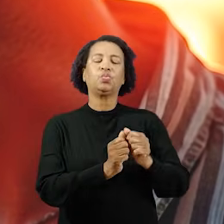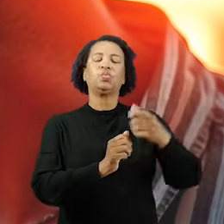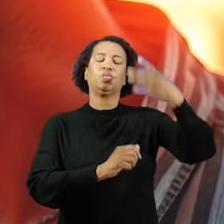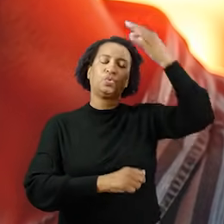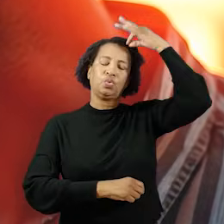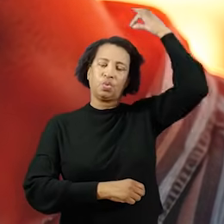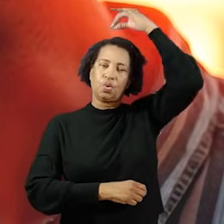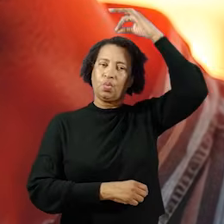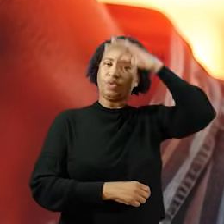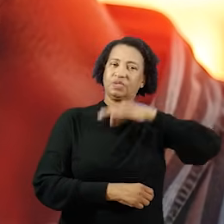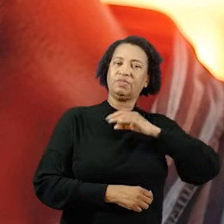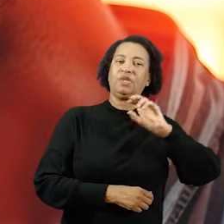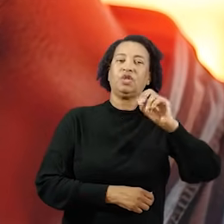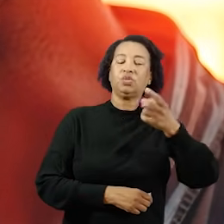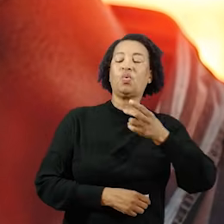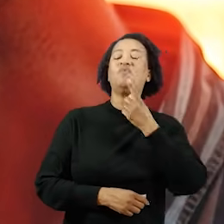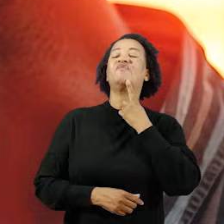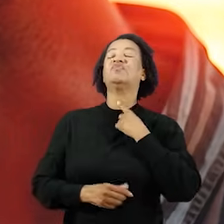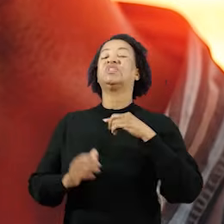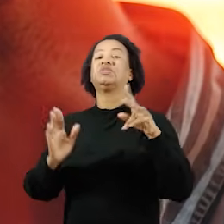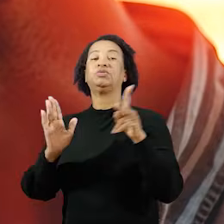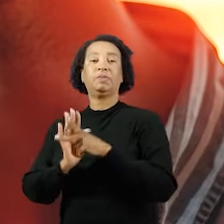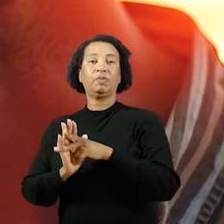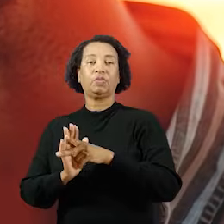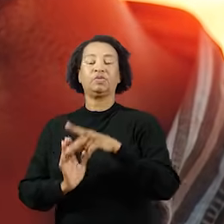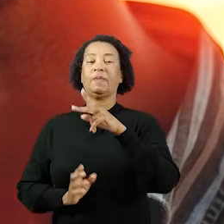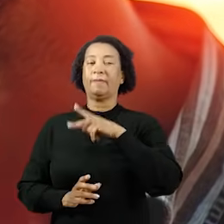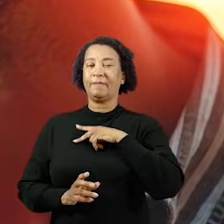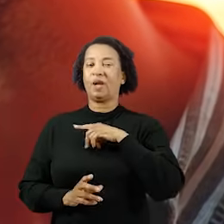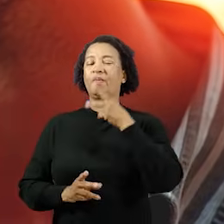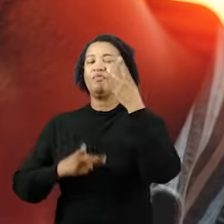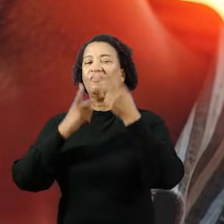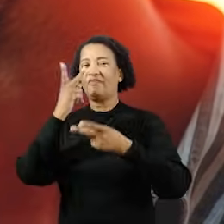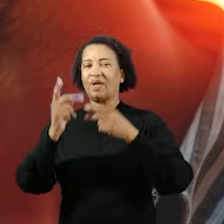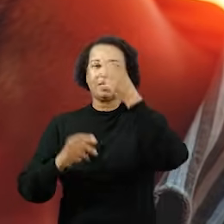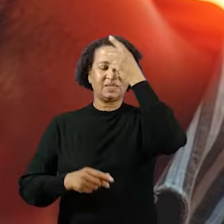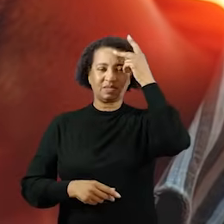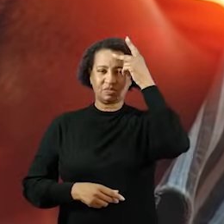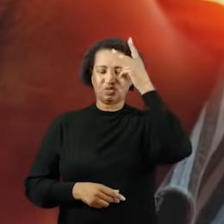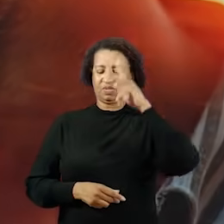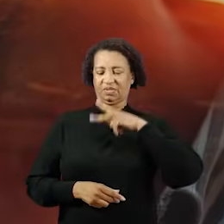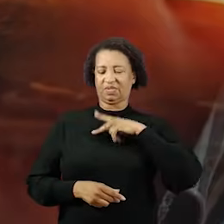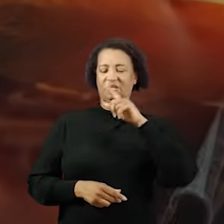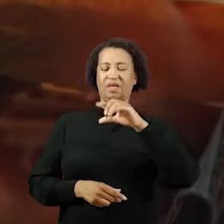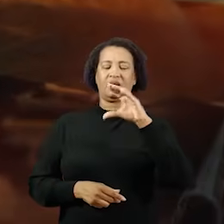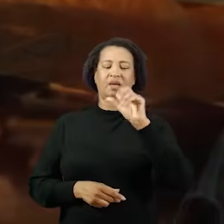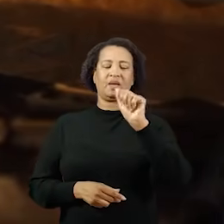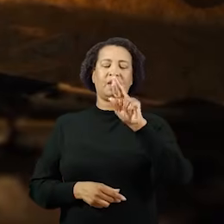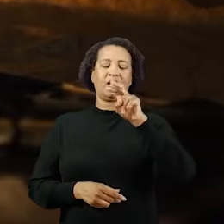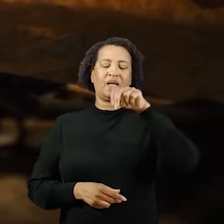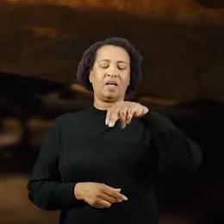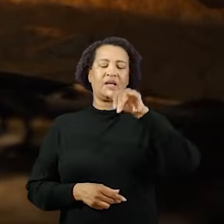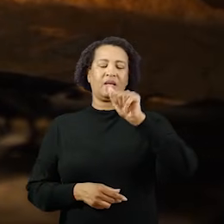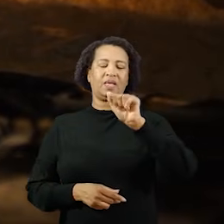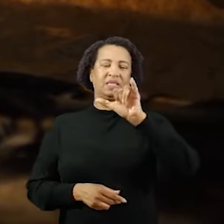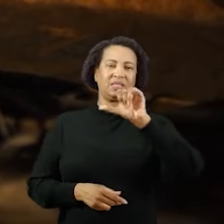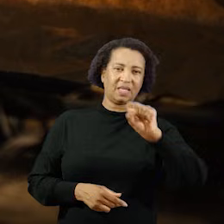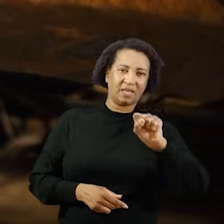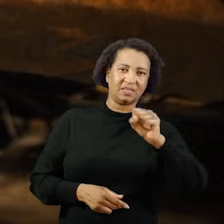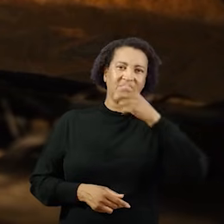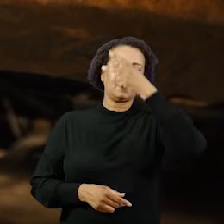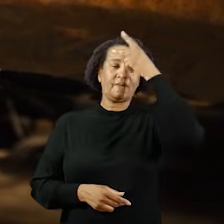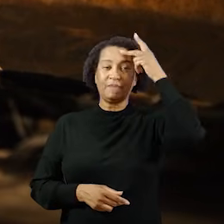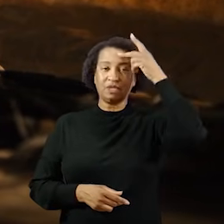na carne. Paulo chama aqueles que escolhem andar na carne de carnais. Pessoas espirituais